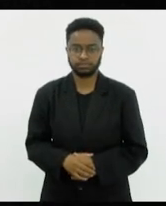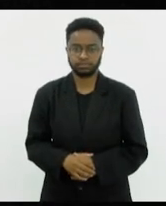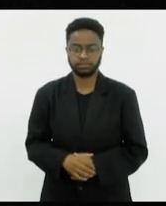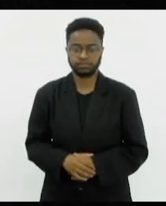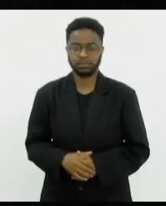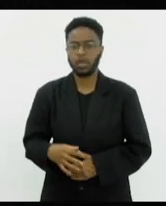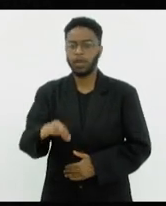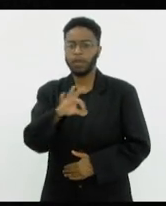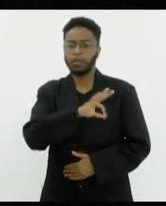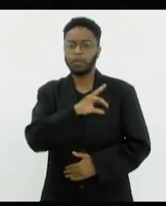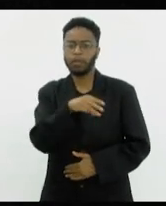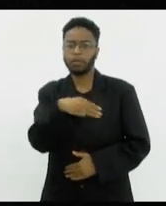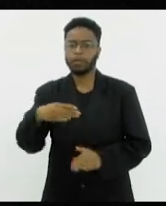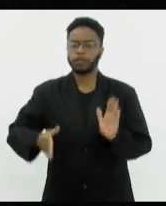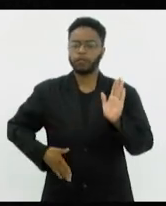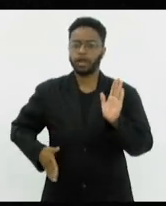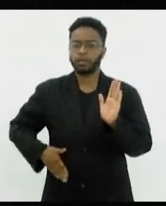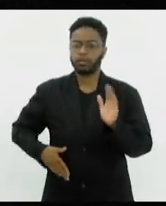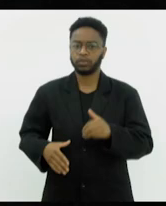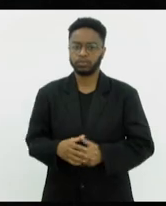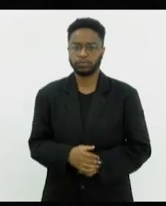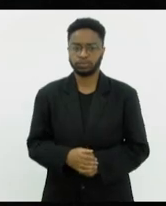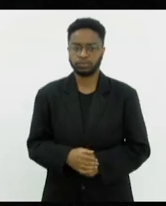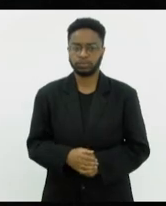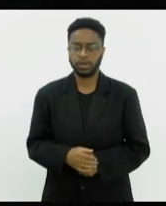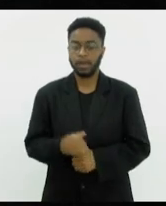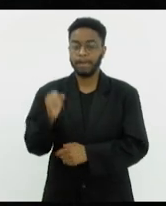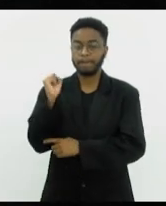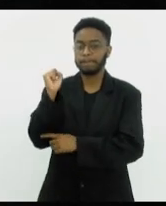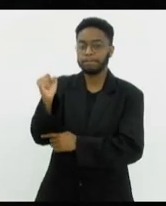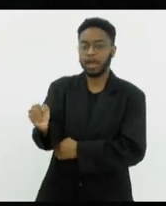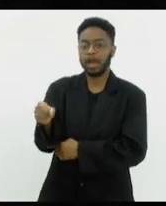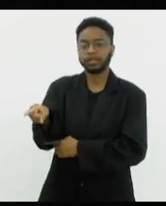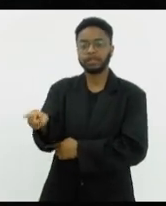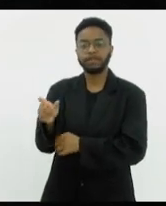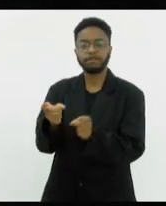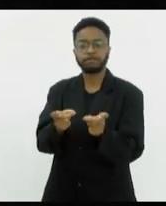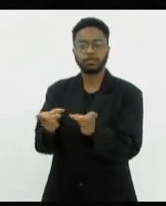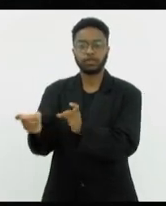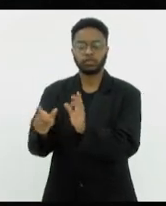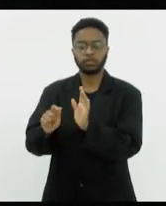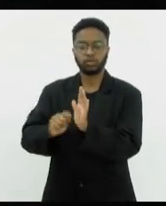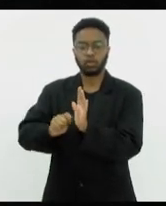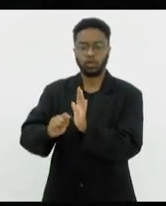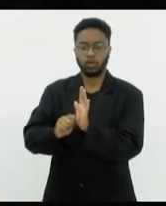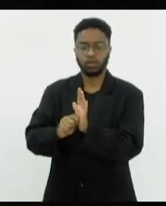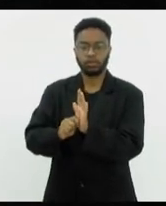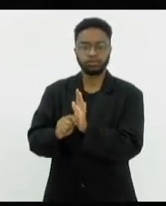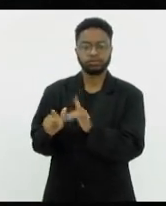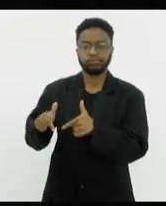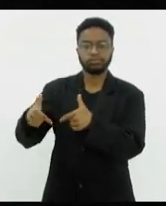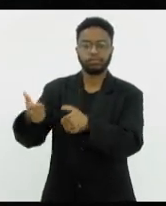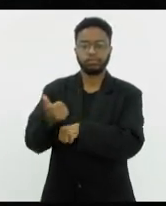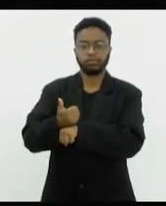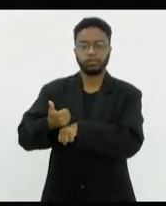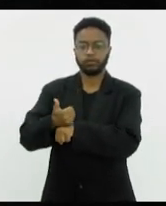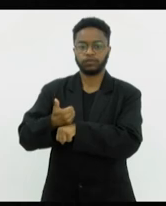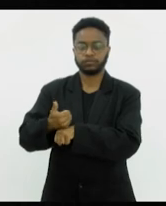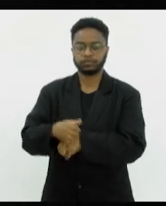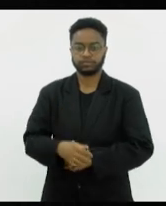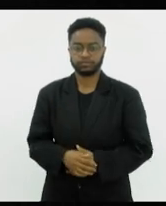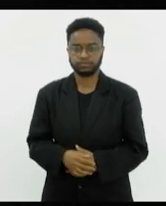Policial militar vagabundo mata varejista de droga no pleno exercício da sua função